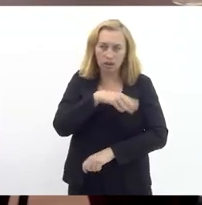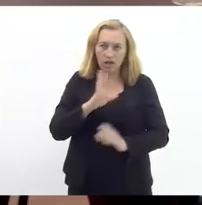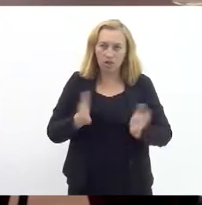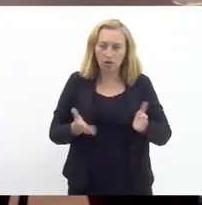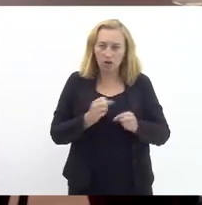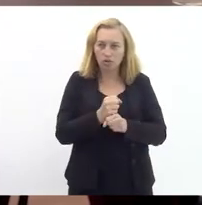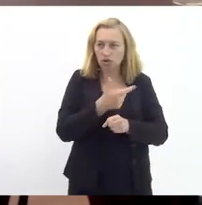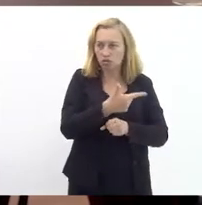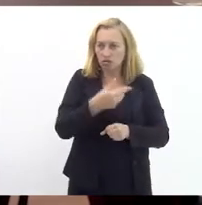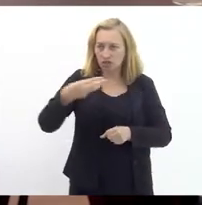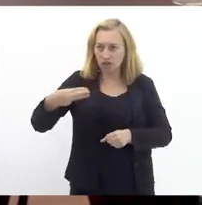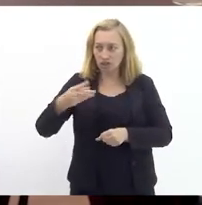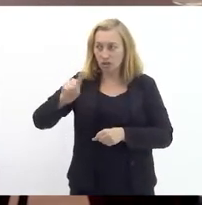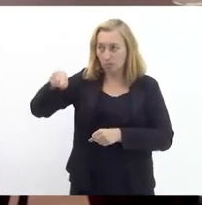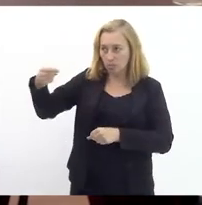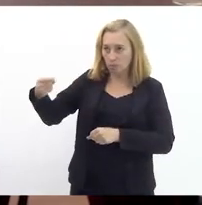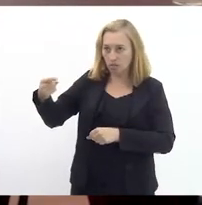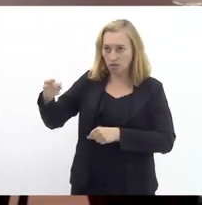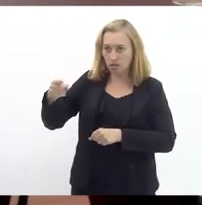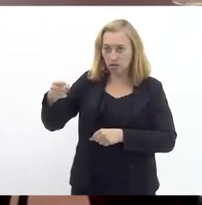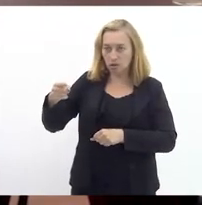demais.